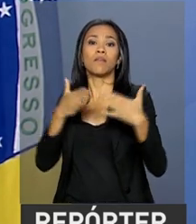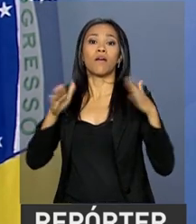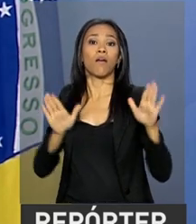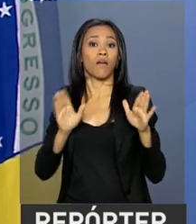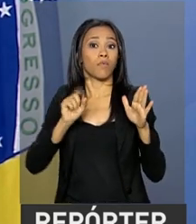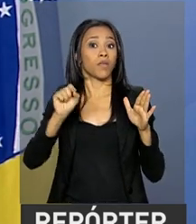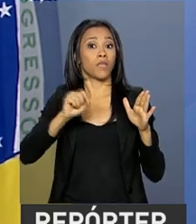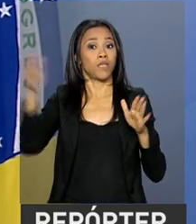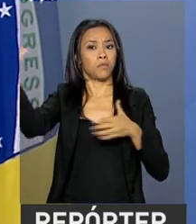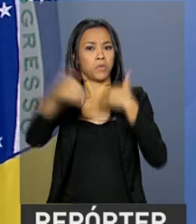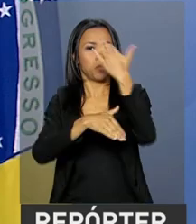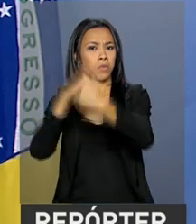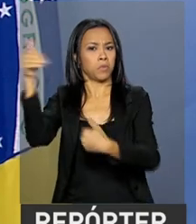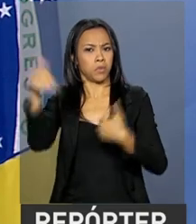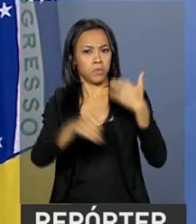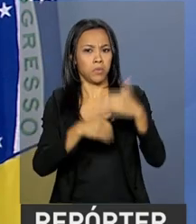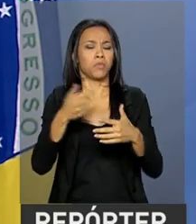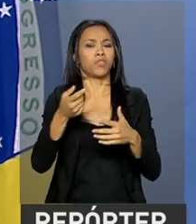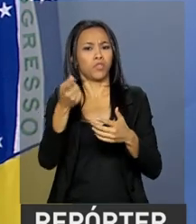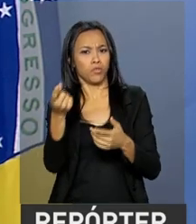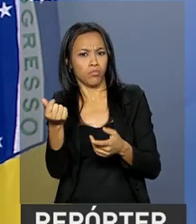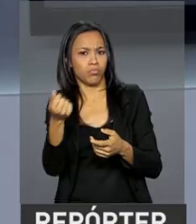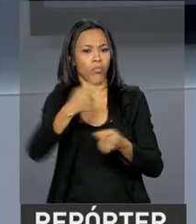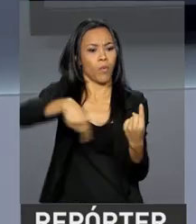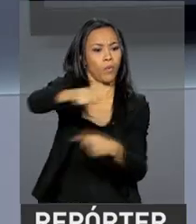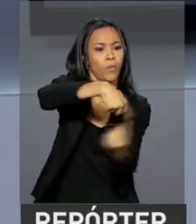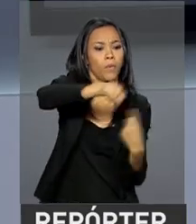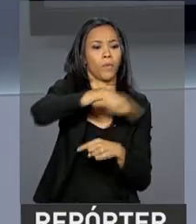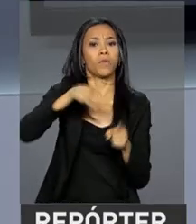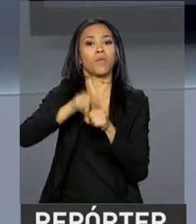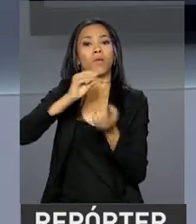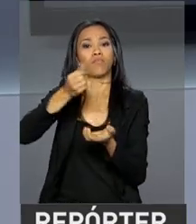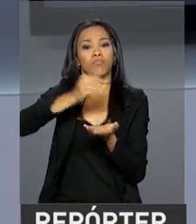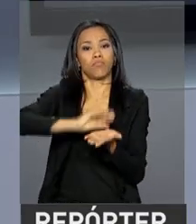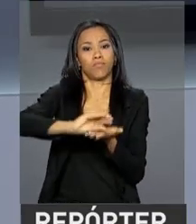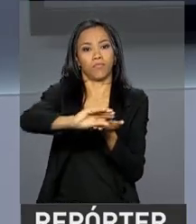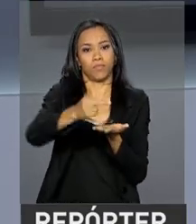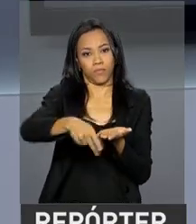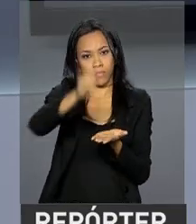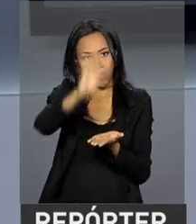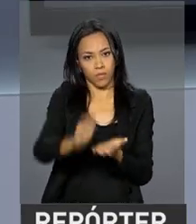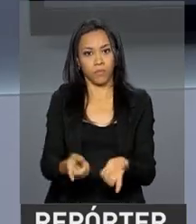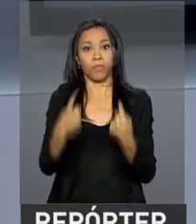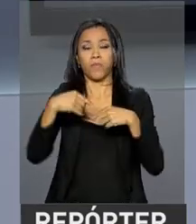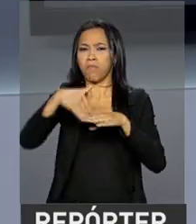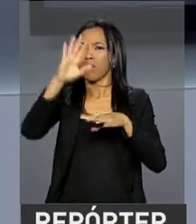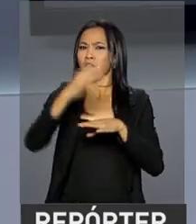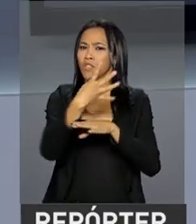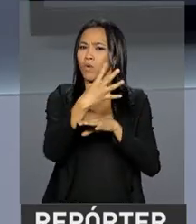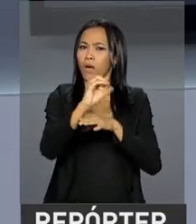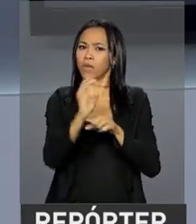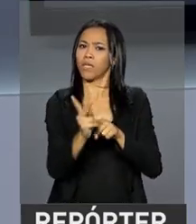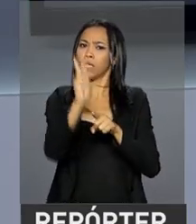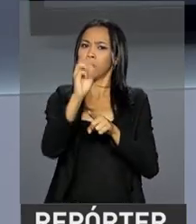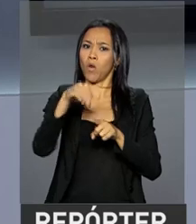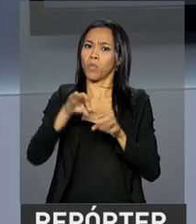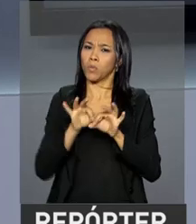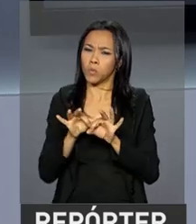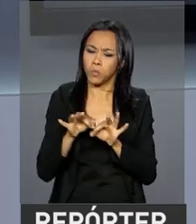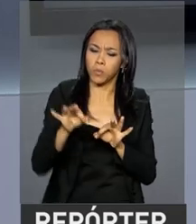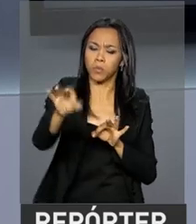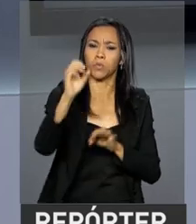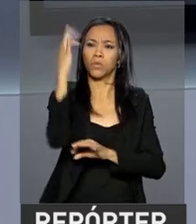dos fluxos de comércio e investimentos. Mais de 40 quilômetros de trilha no meio do Cerrado,